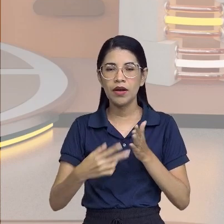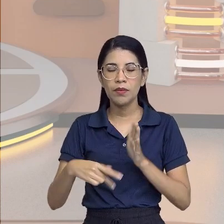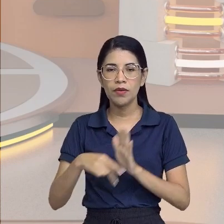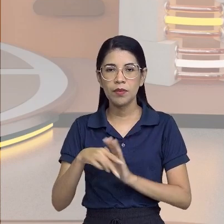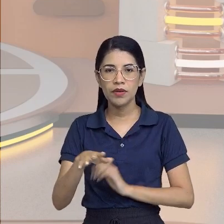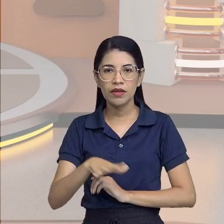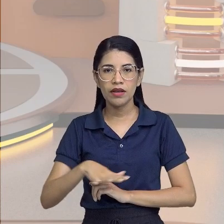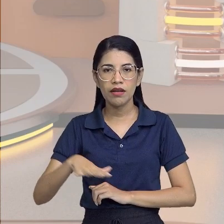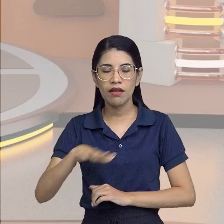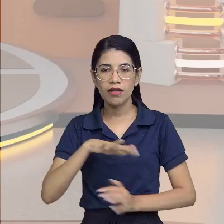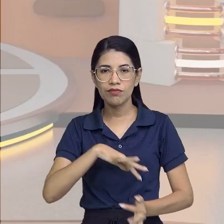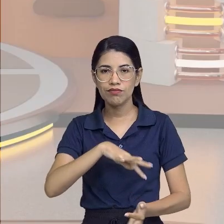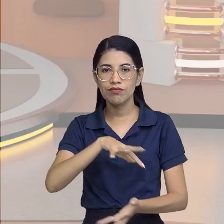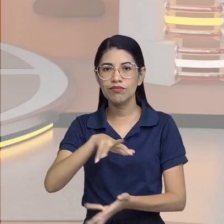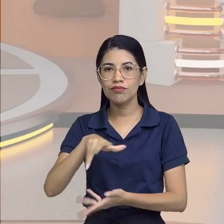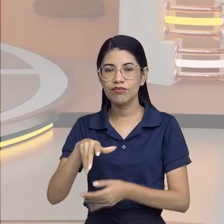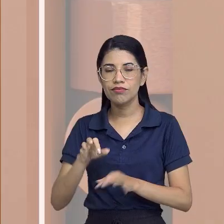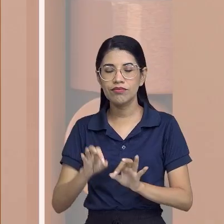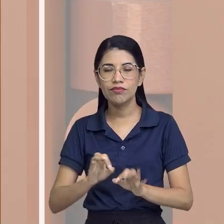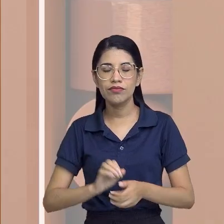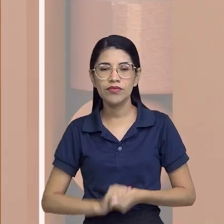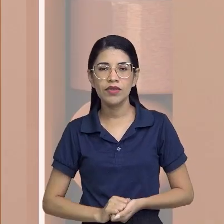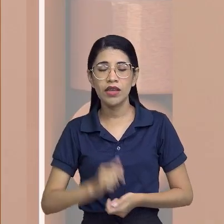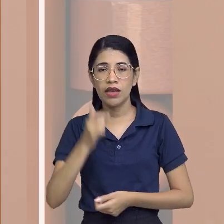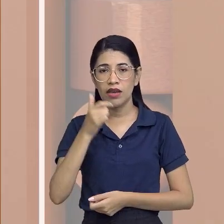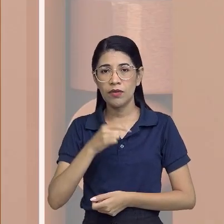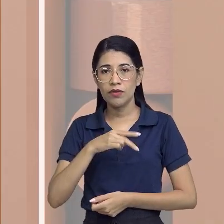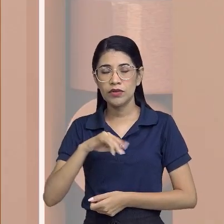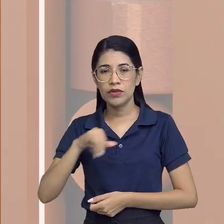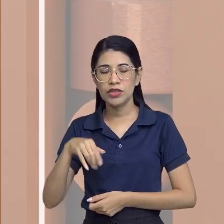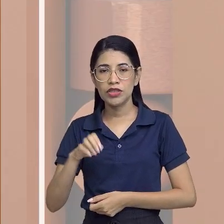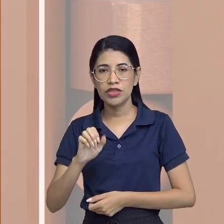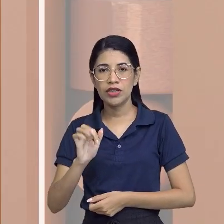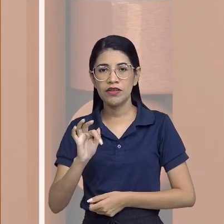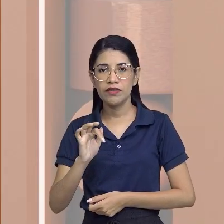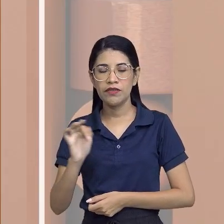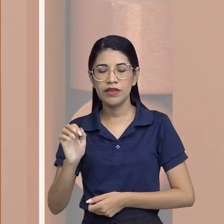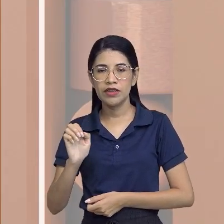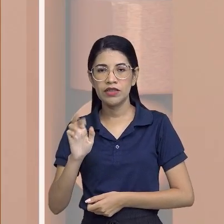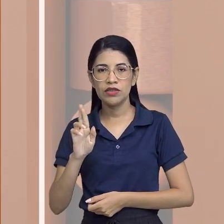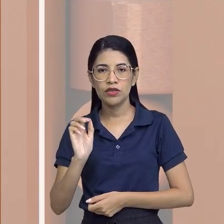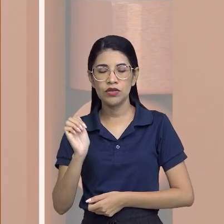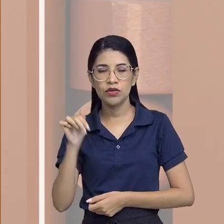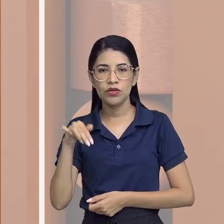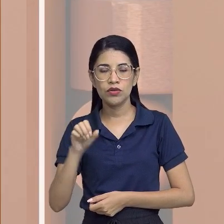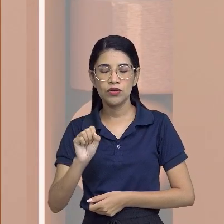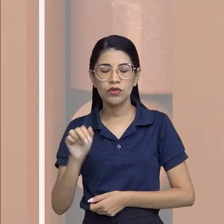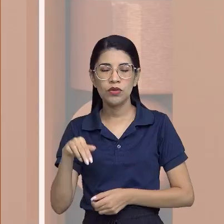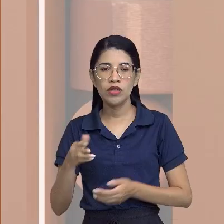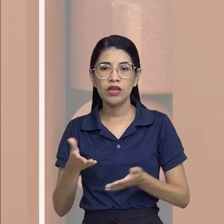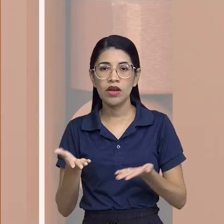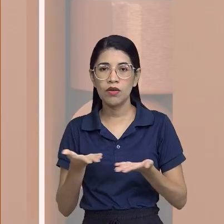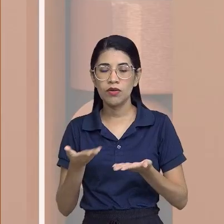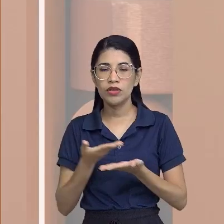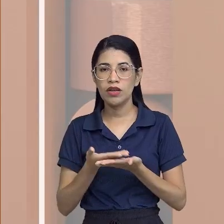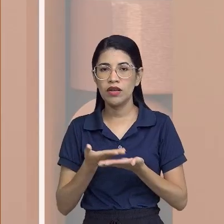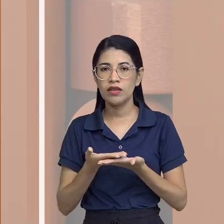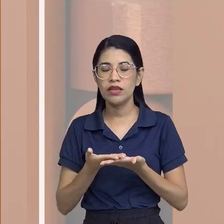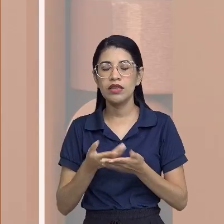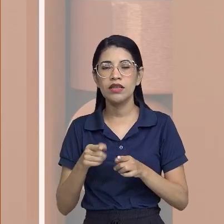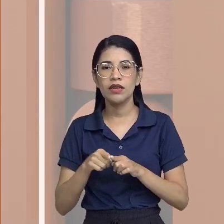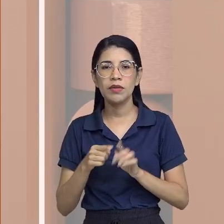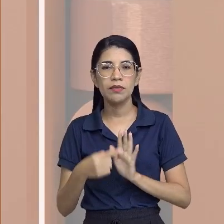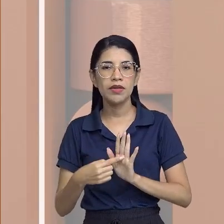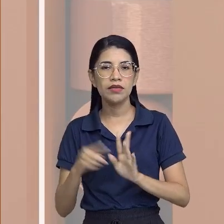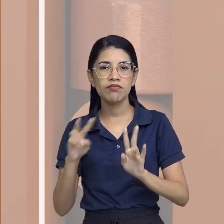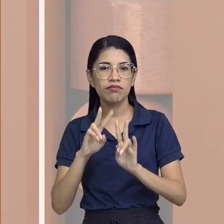superfície terrestre, não é mesmo? Eu sou o professor Jefferson, vou estar com vocês nessa aula agora, estudando mais alguma